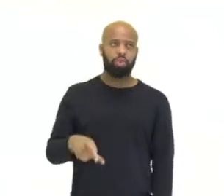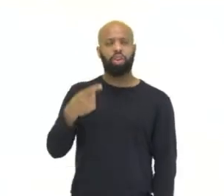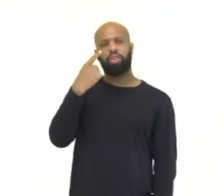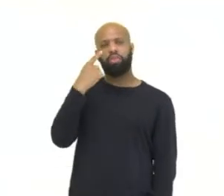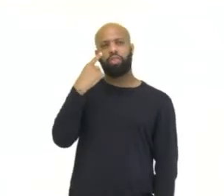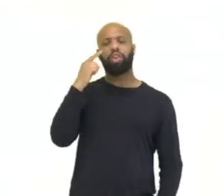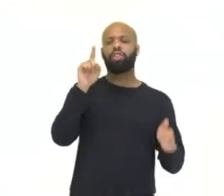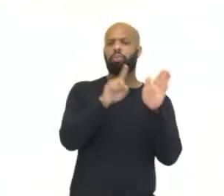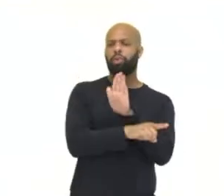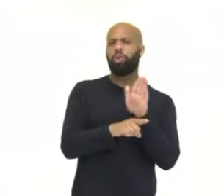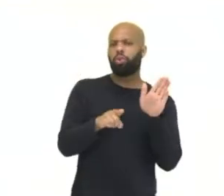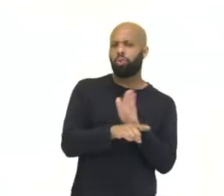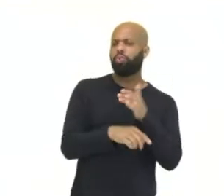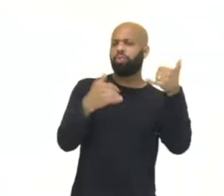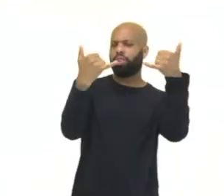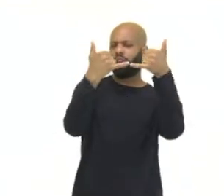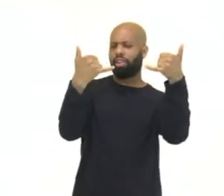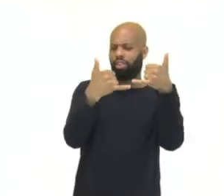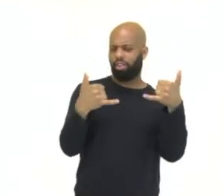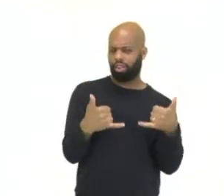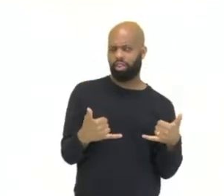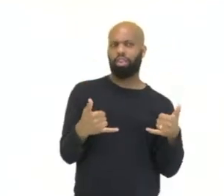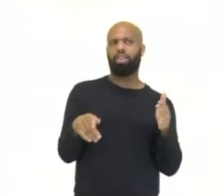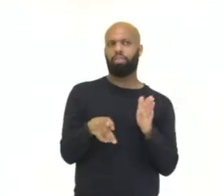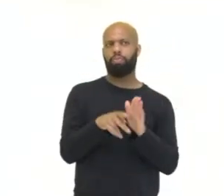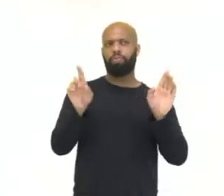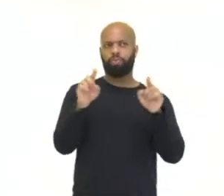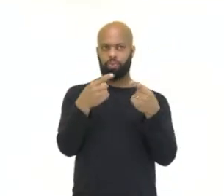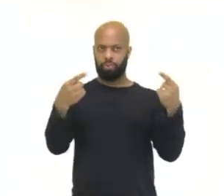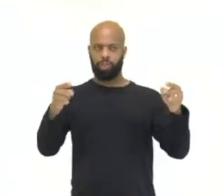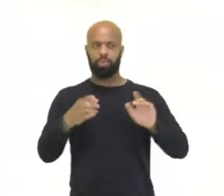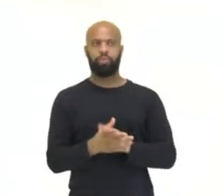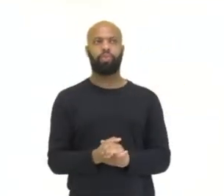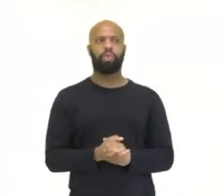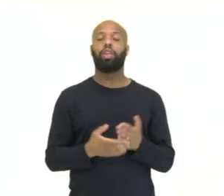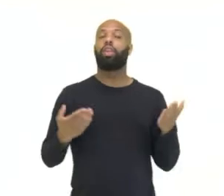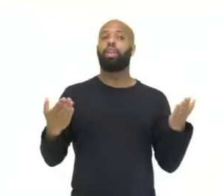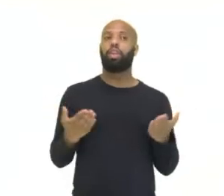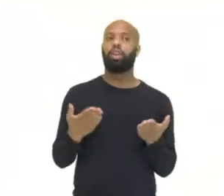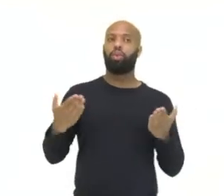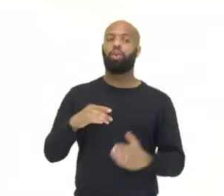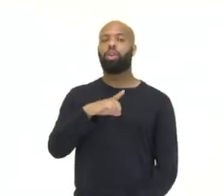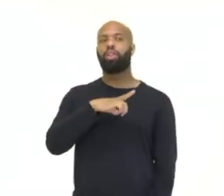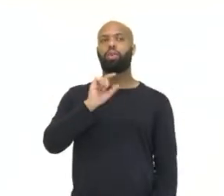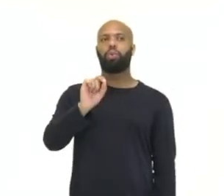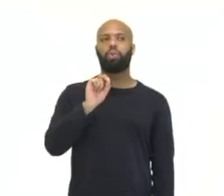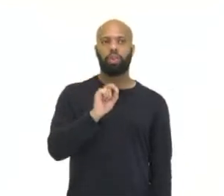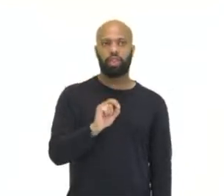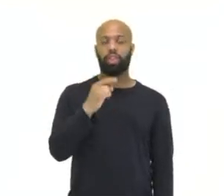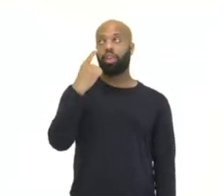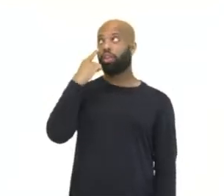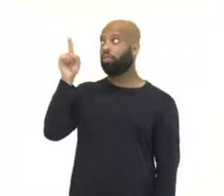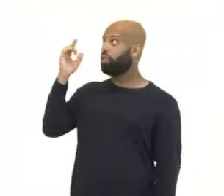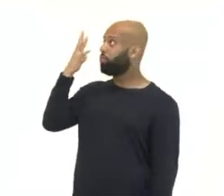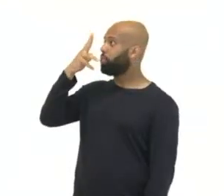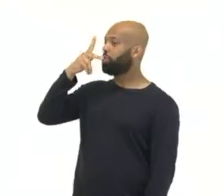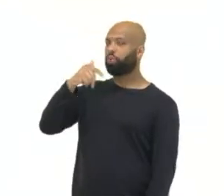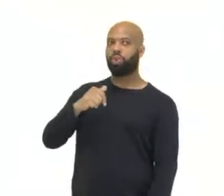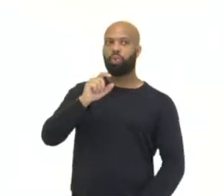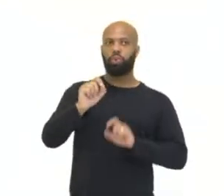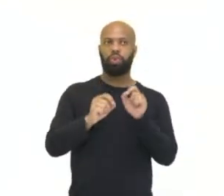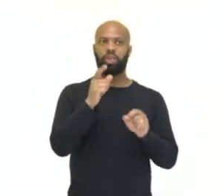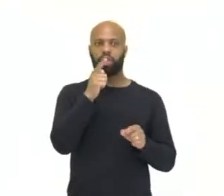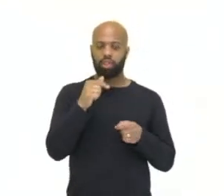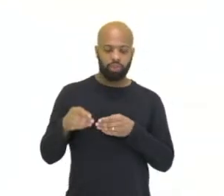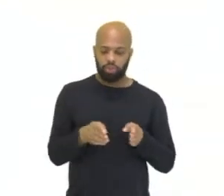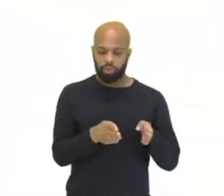dos versos do hino nacional brasileiro, né? Aqui eu trago para vocês, olha que imagem bonita, né? O Riacho